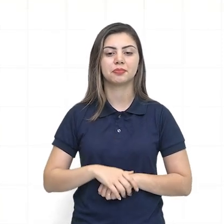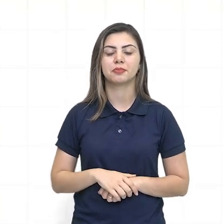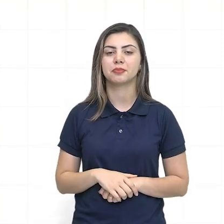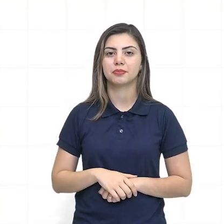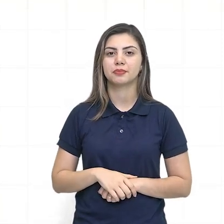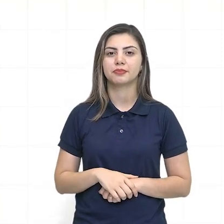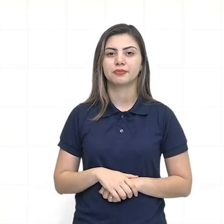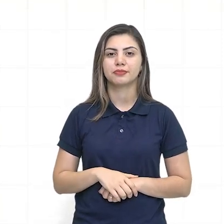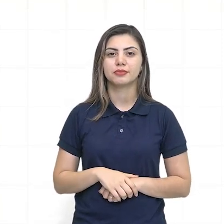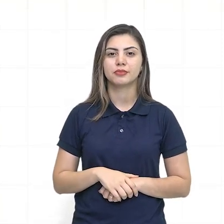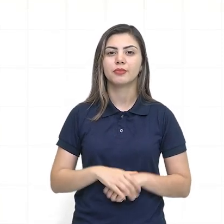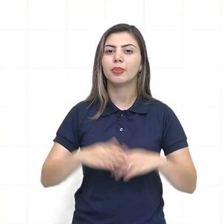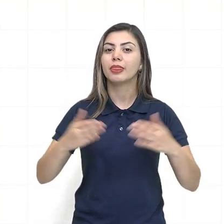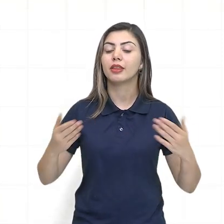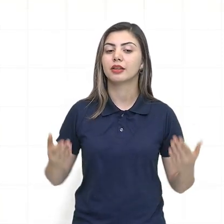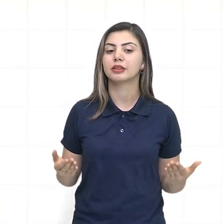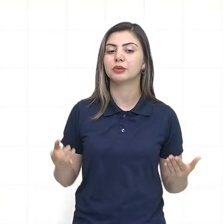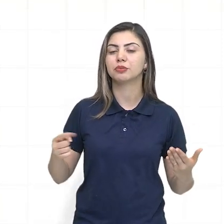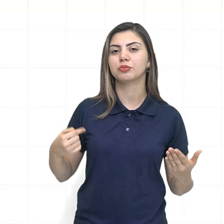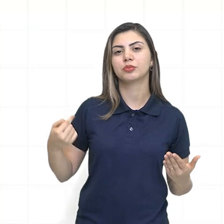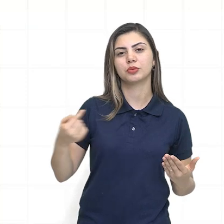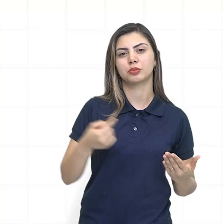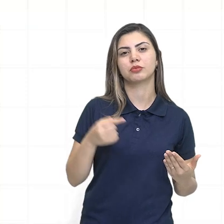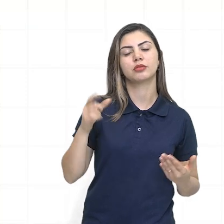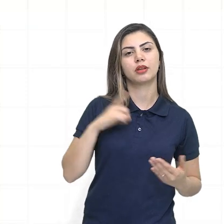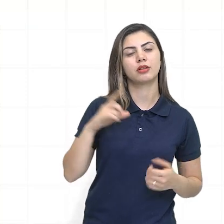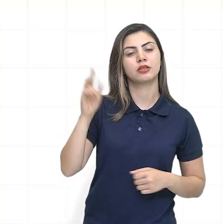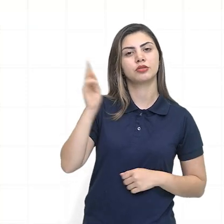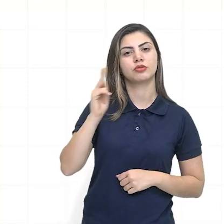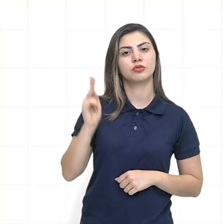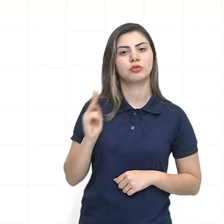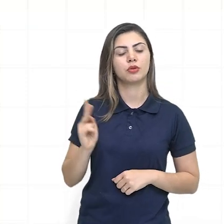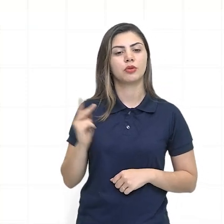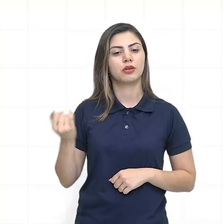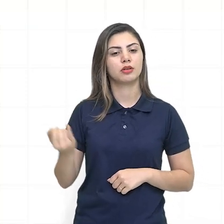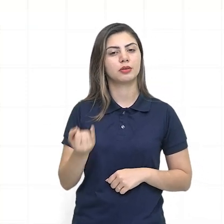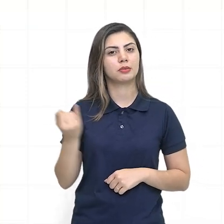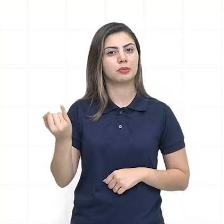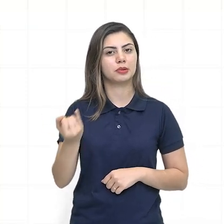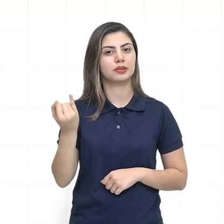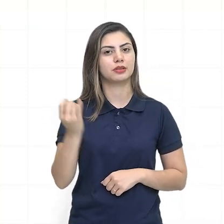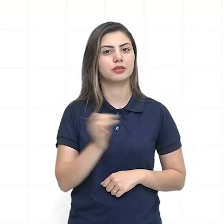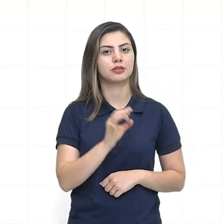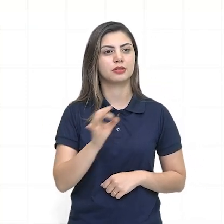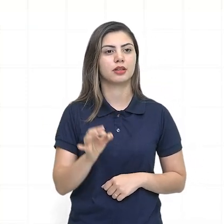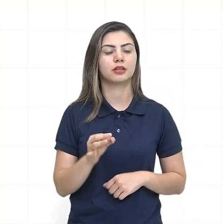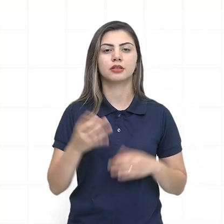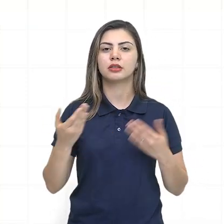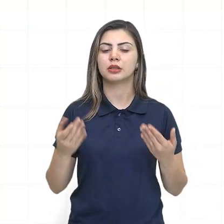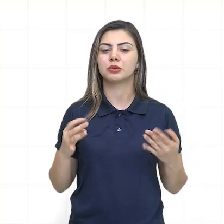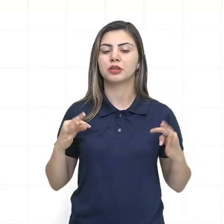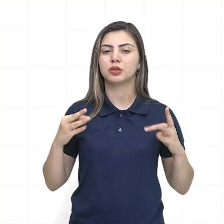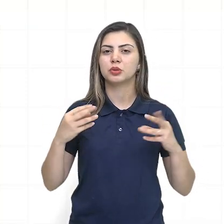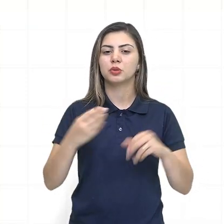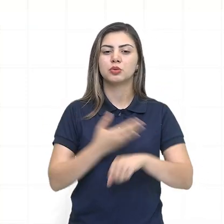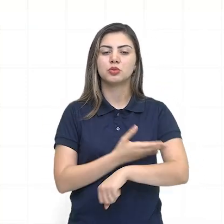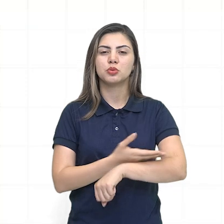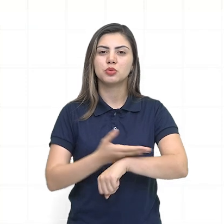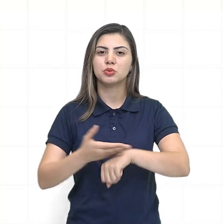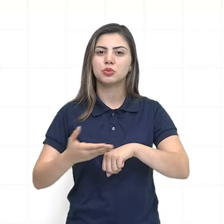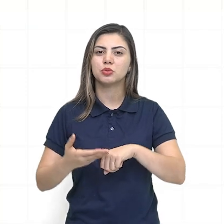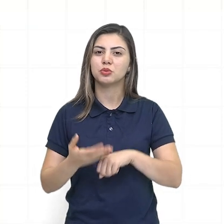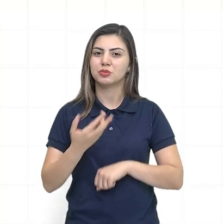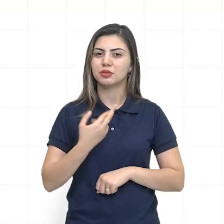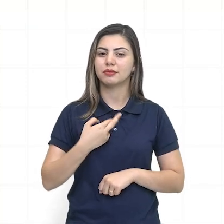Por trás de toda a história sagrada, por trás de todos os rituais